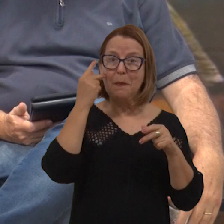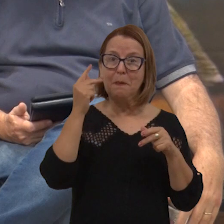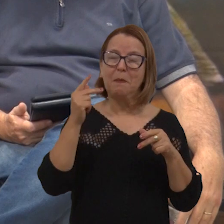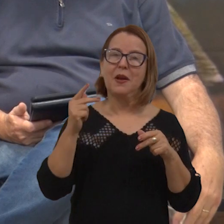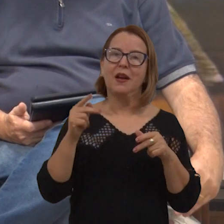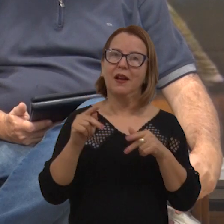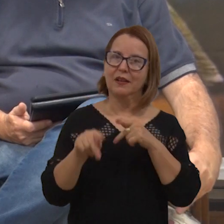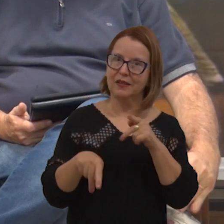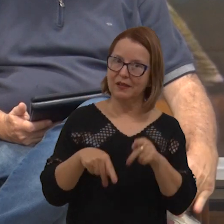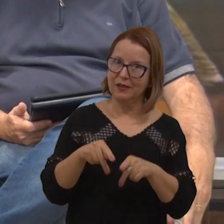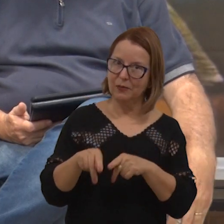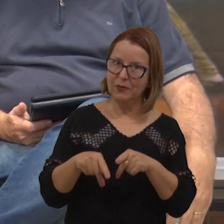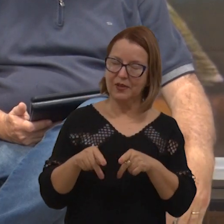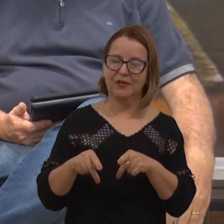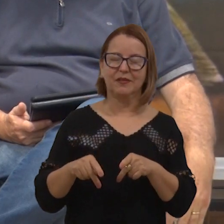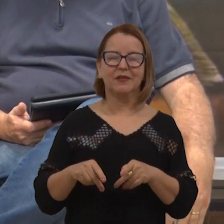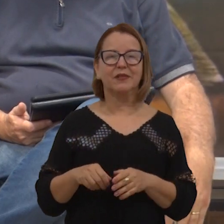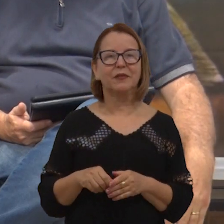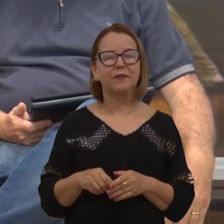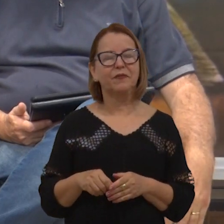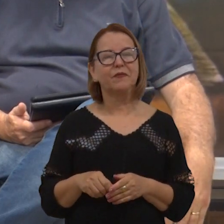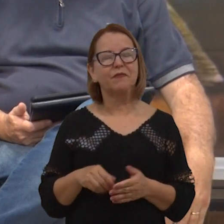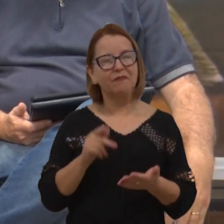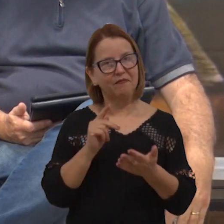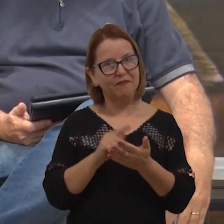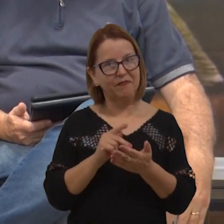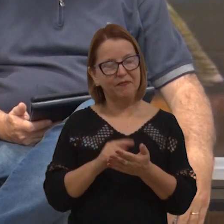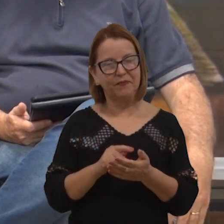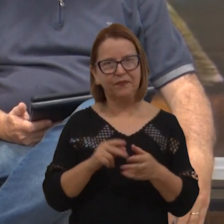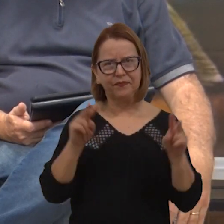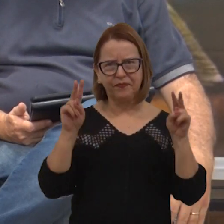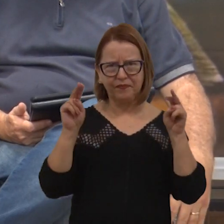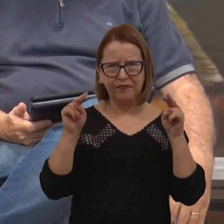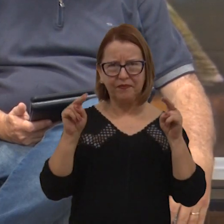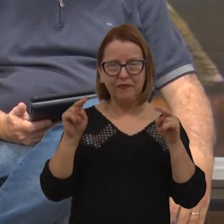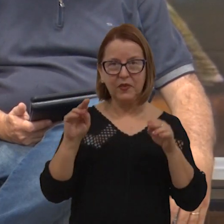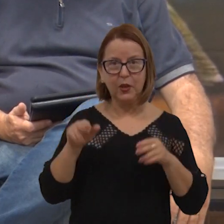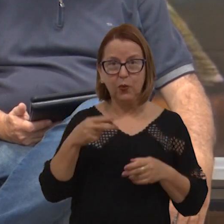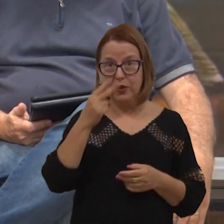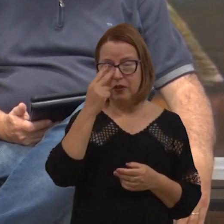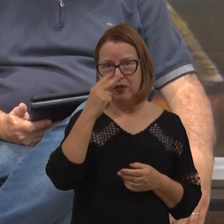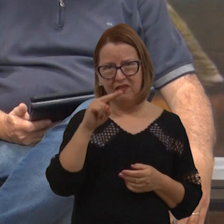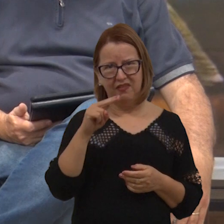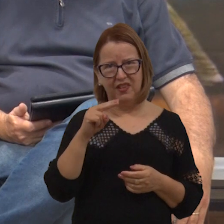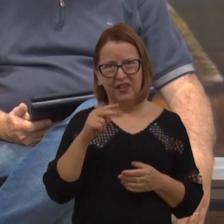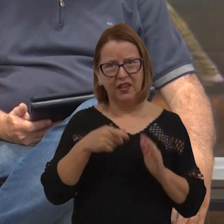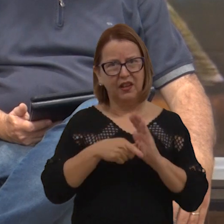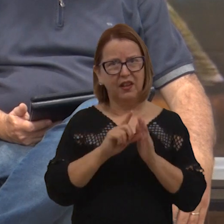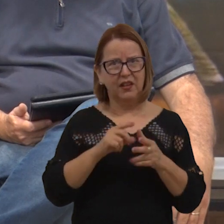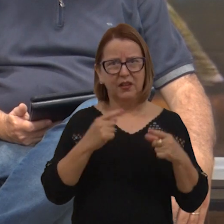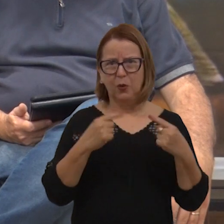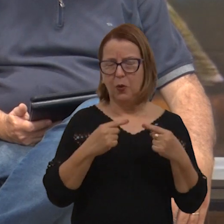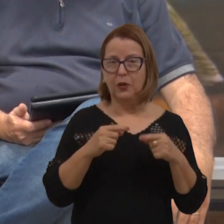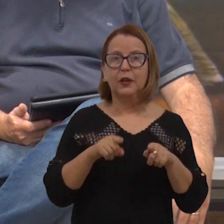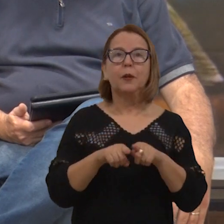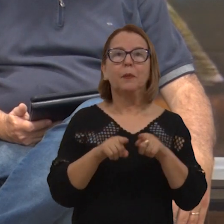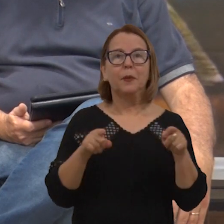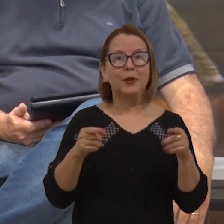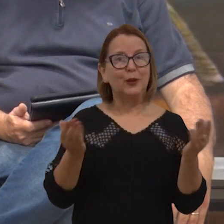uma oportunidade. Aquela frase que quando eu ouvi ela eu fui contra, mas hoje eu